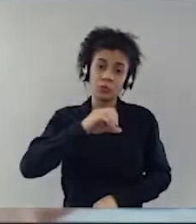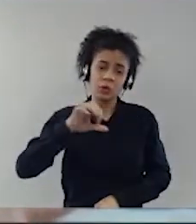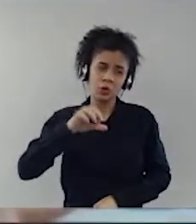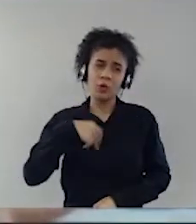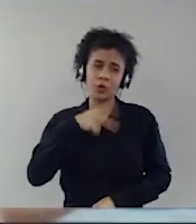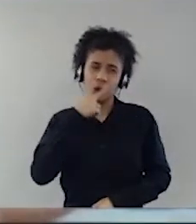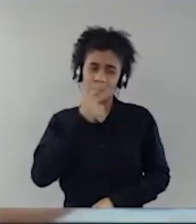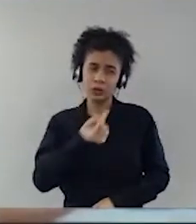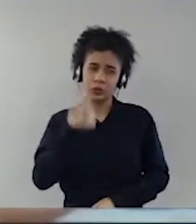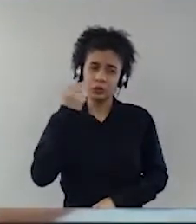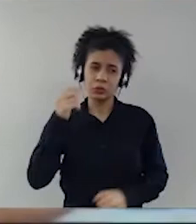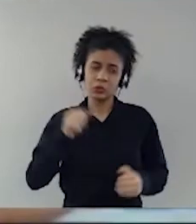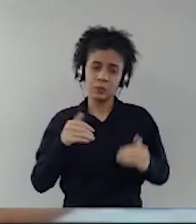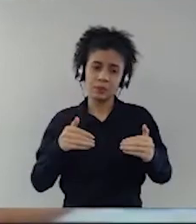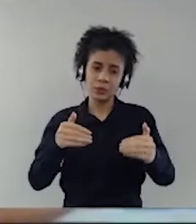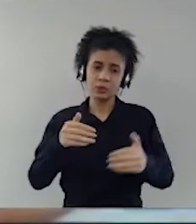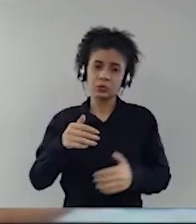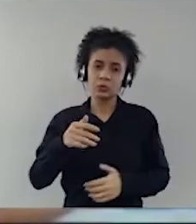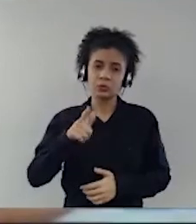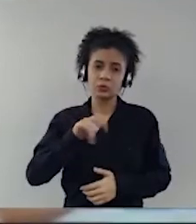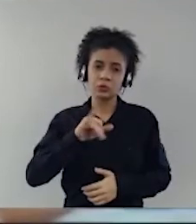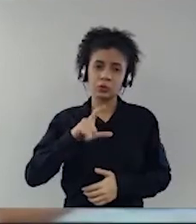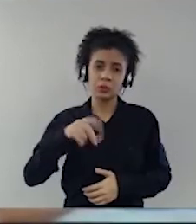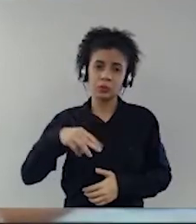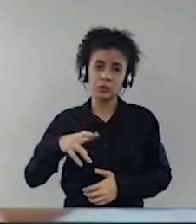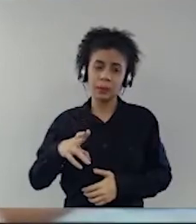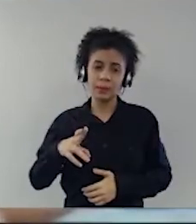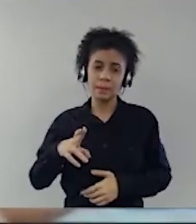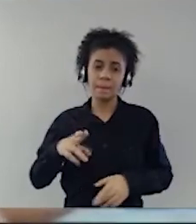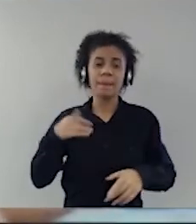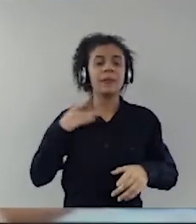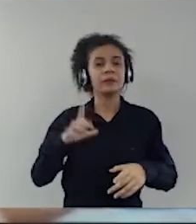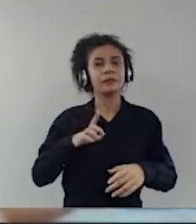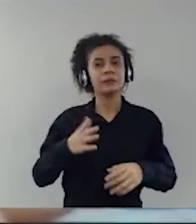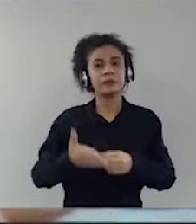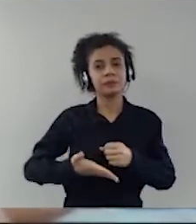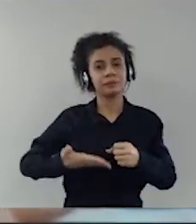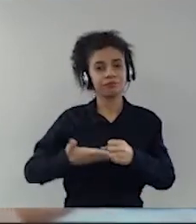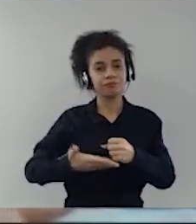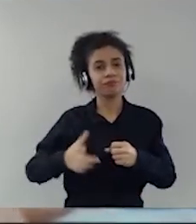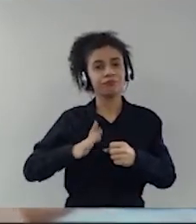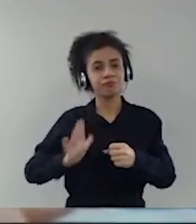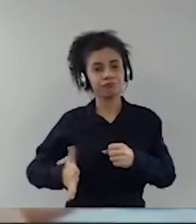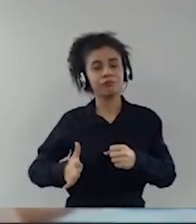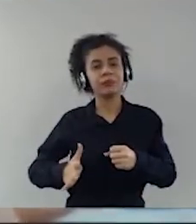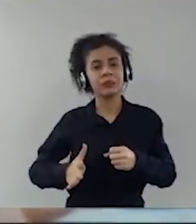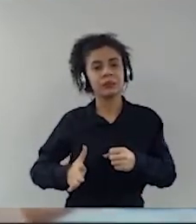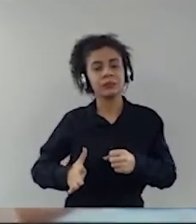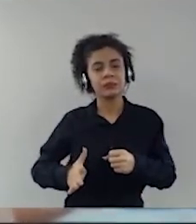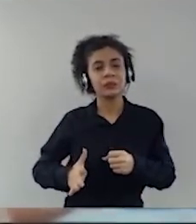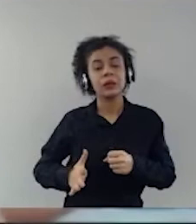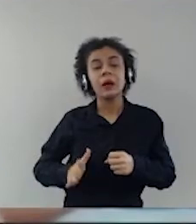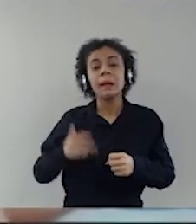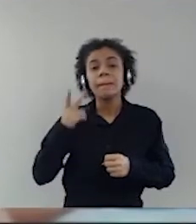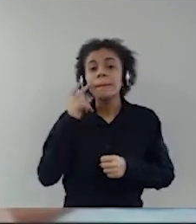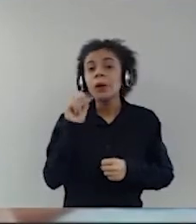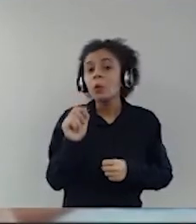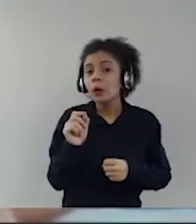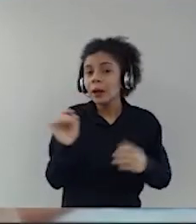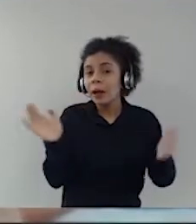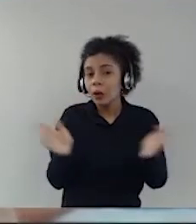engano, pelo ministro Gilmar. Você já tem alguma base, alguma estrutura para, mesmo nesse